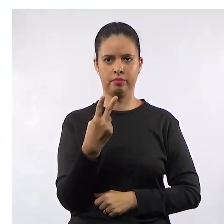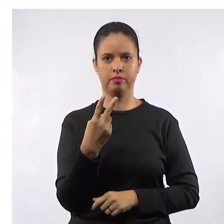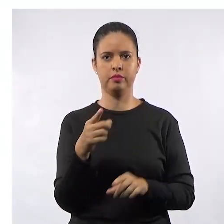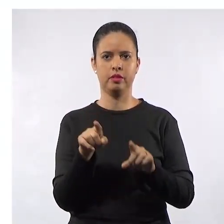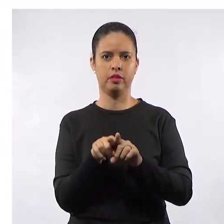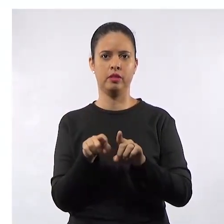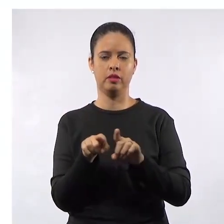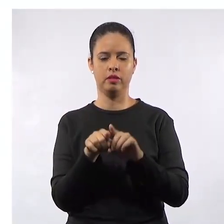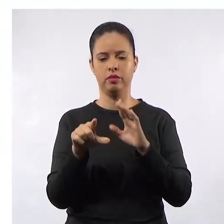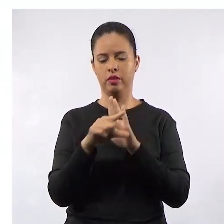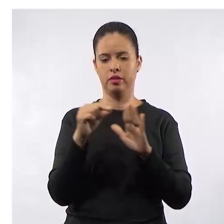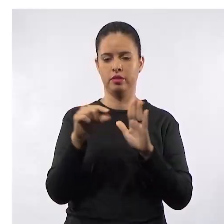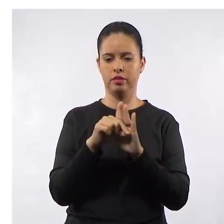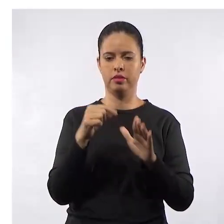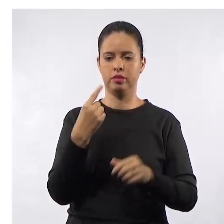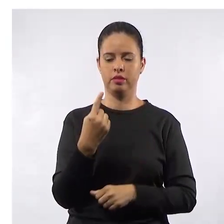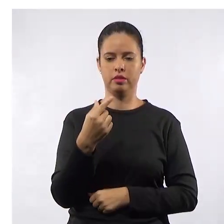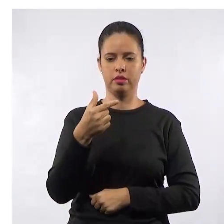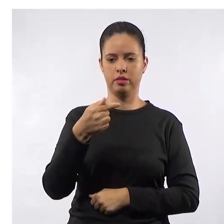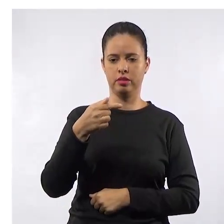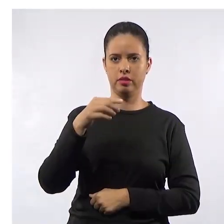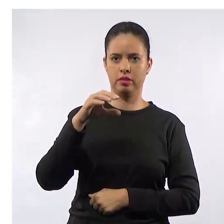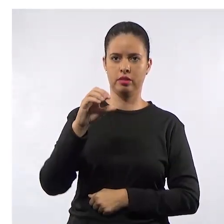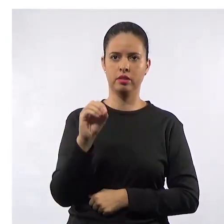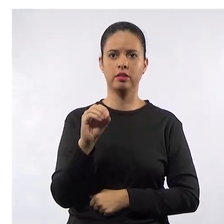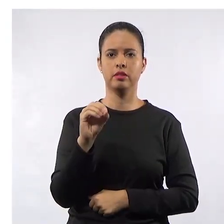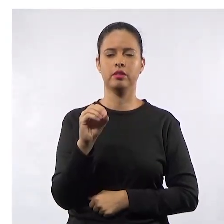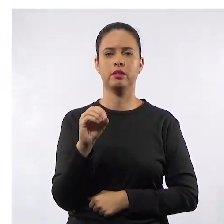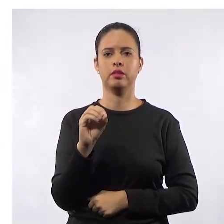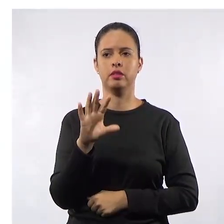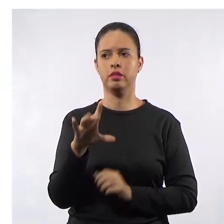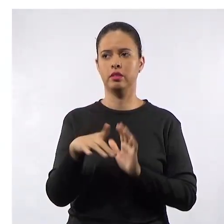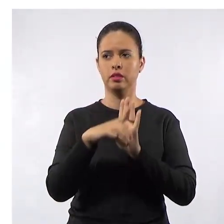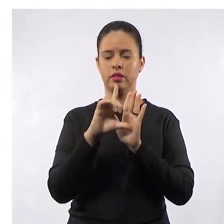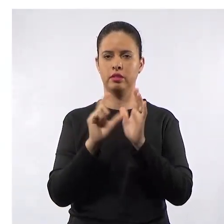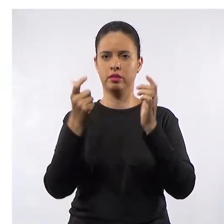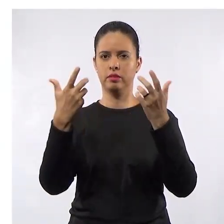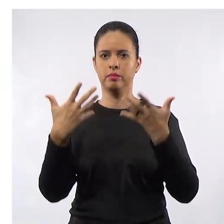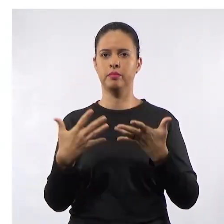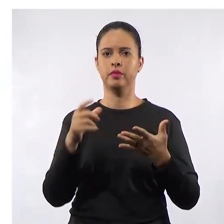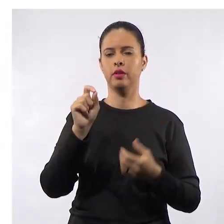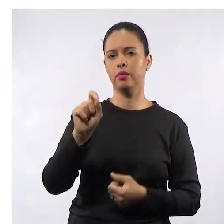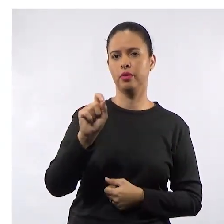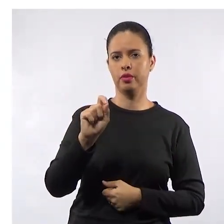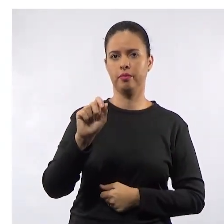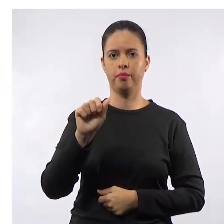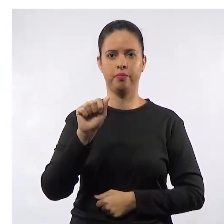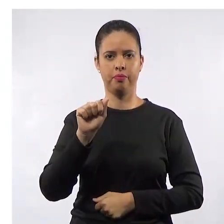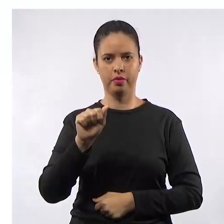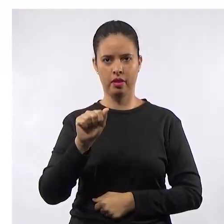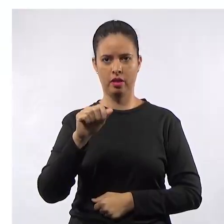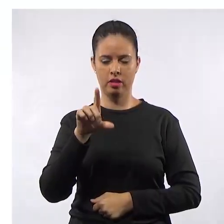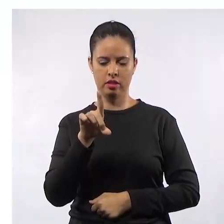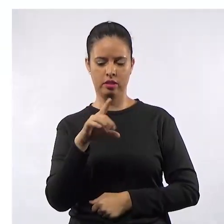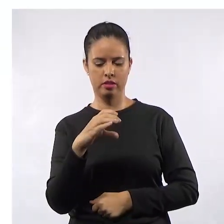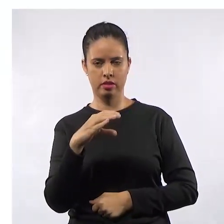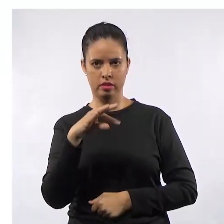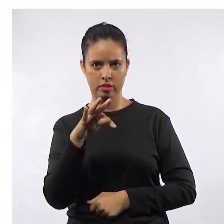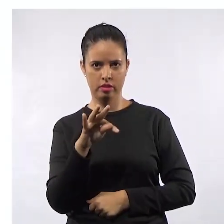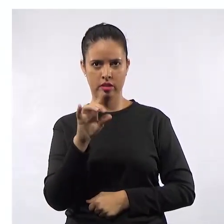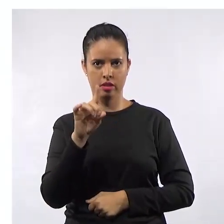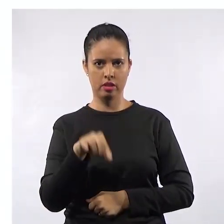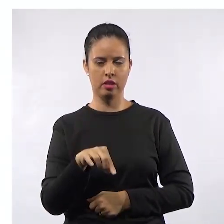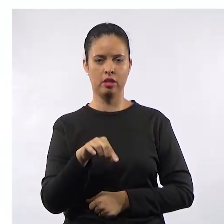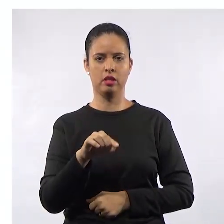artigo 170, tá? Mas antes eu quero te contar o que é o ADCT. O ADCT são os atos